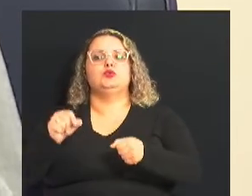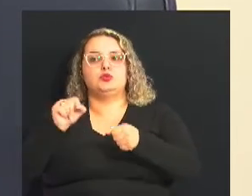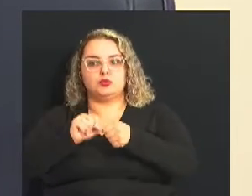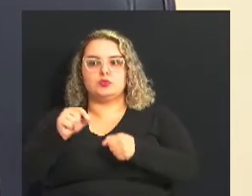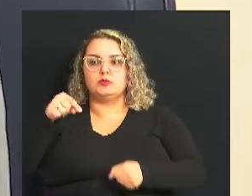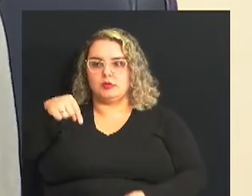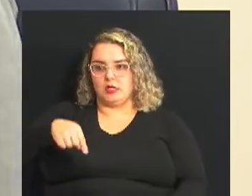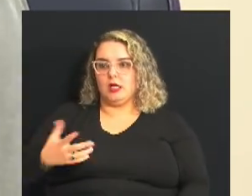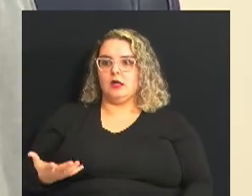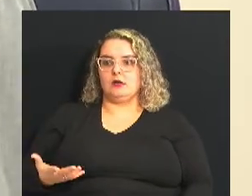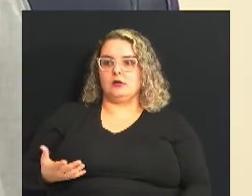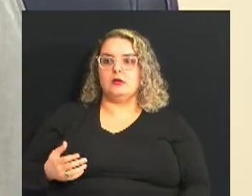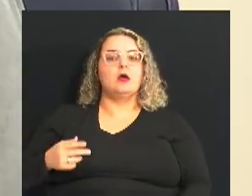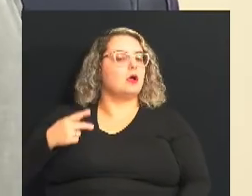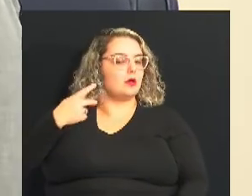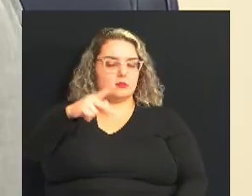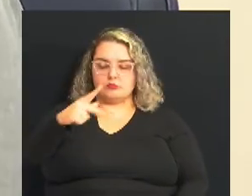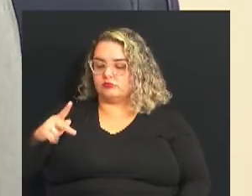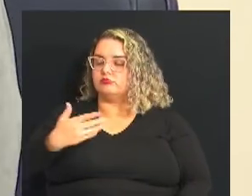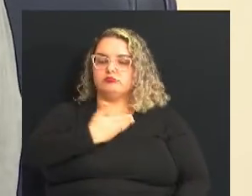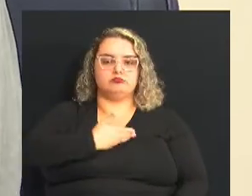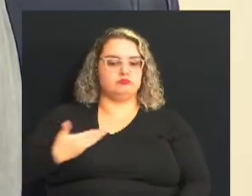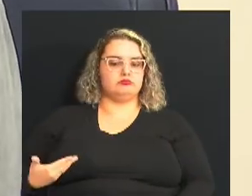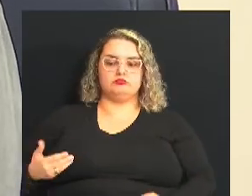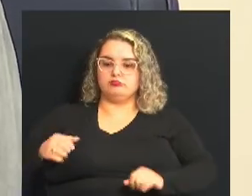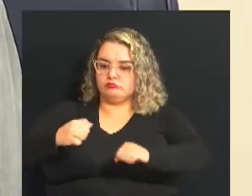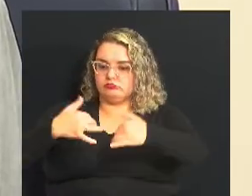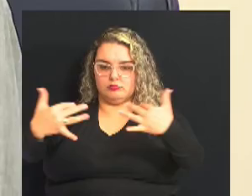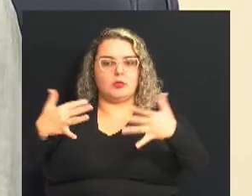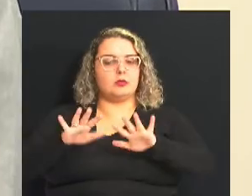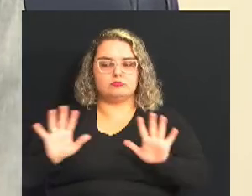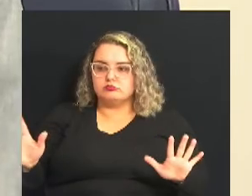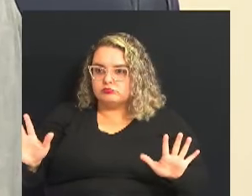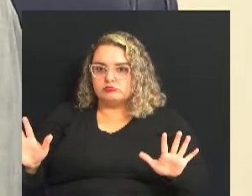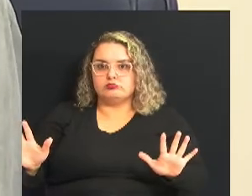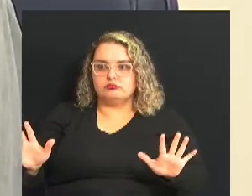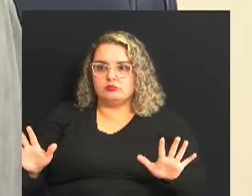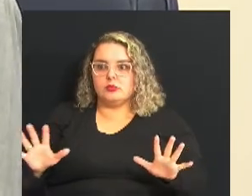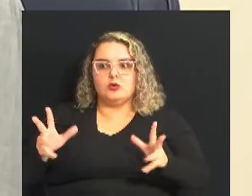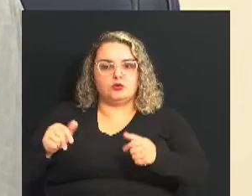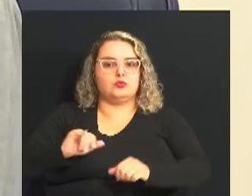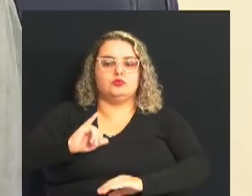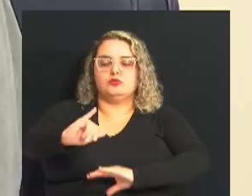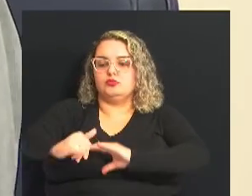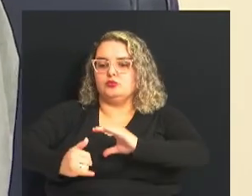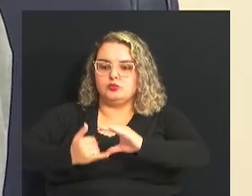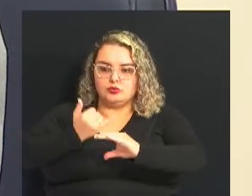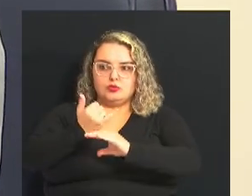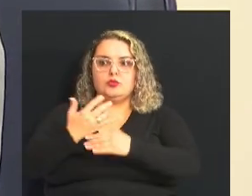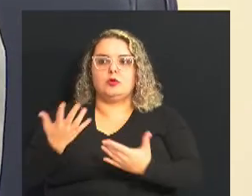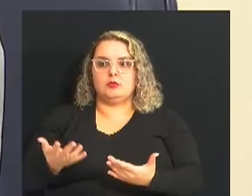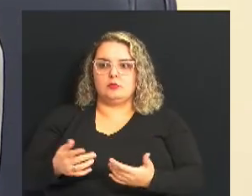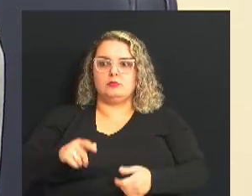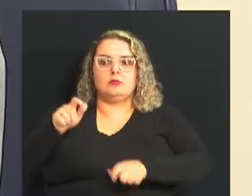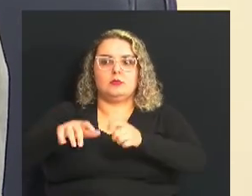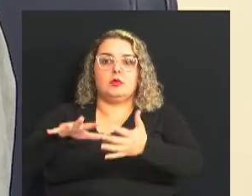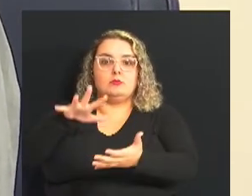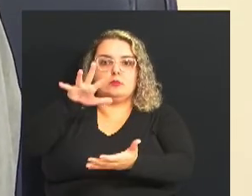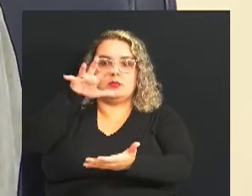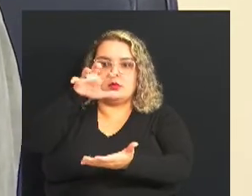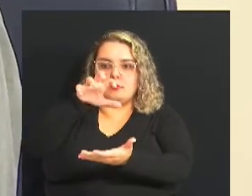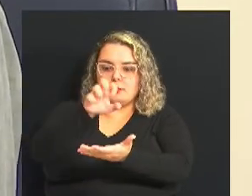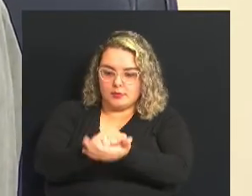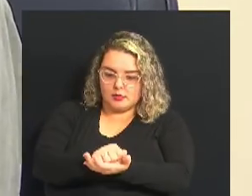aqui é do público. Tudo nós colocamos no YouTube e a pessoa pode baixar do YouTube